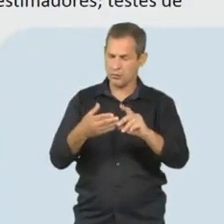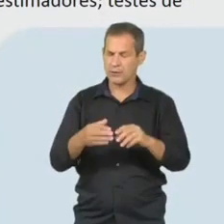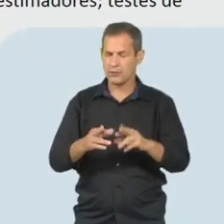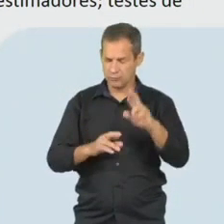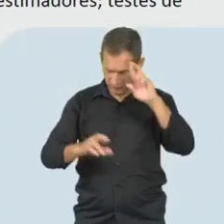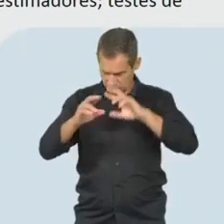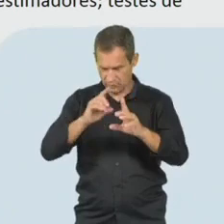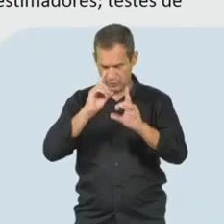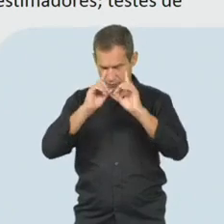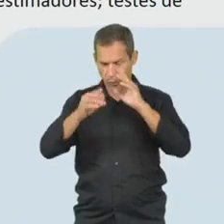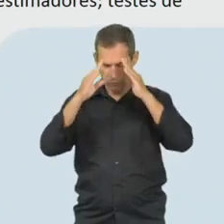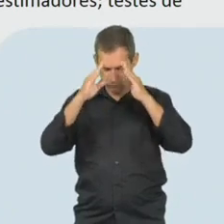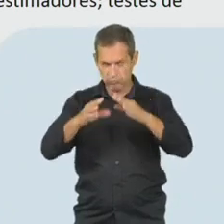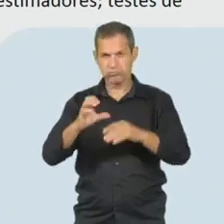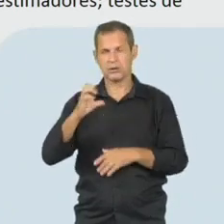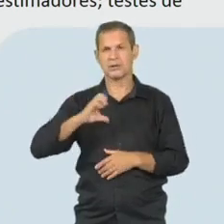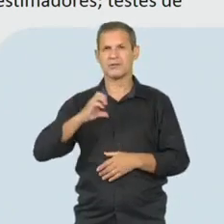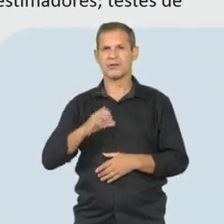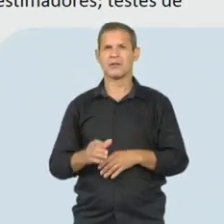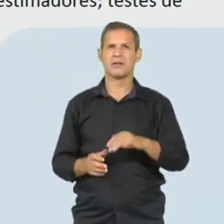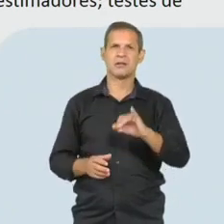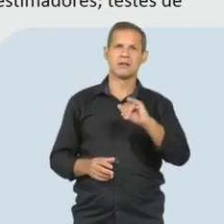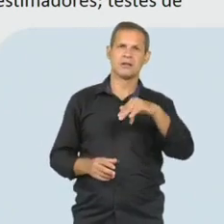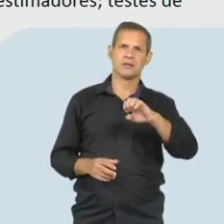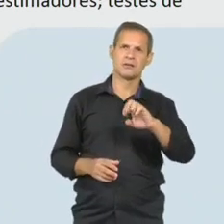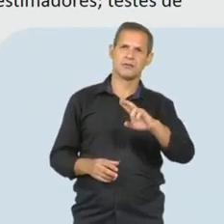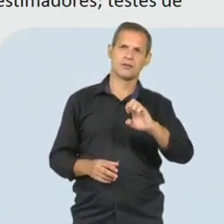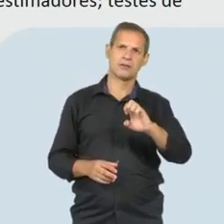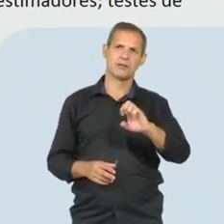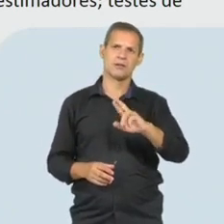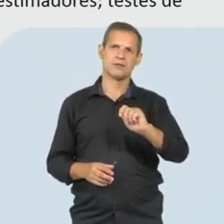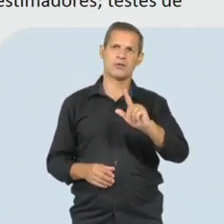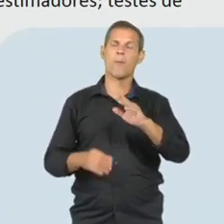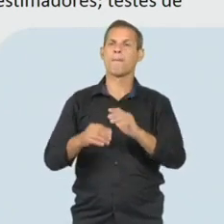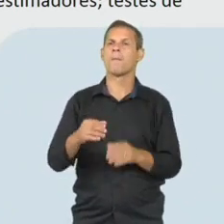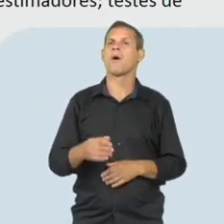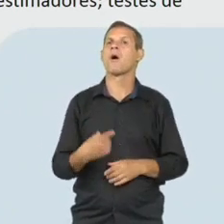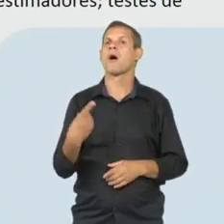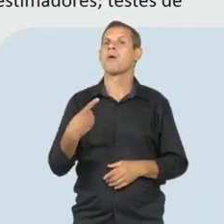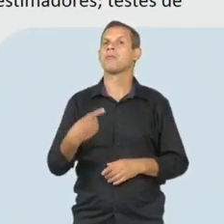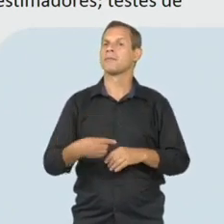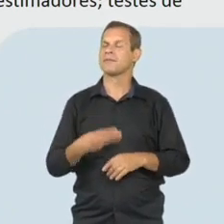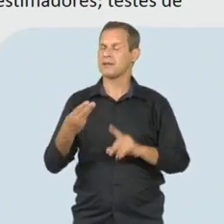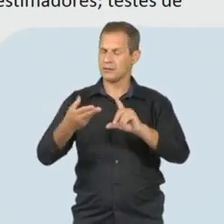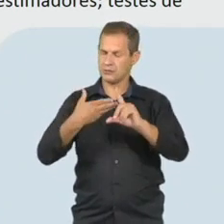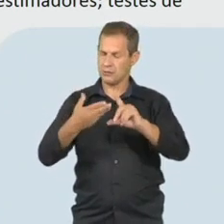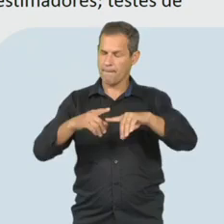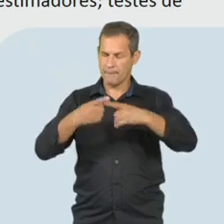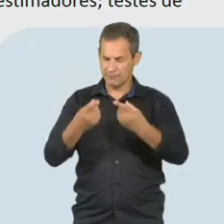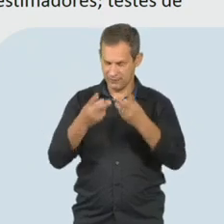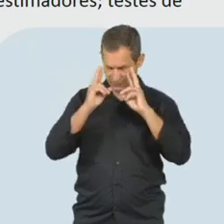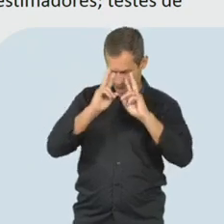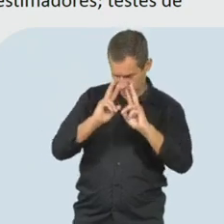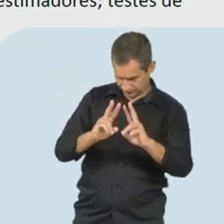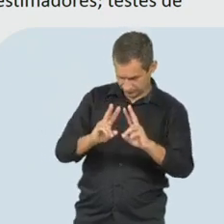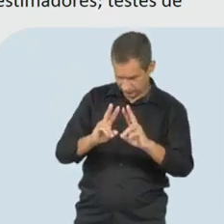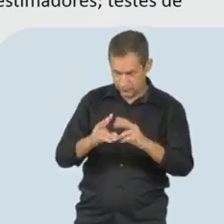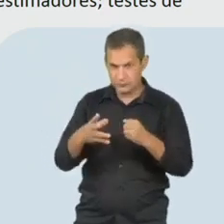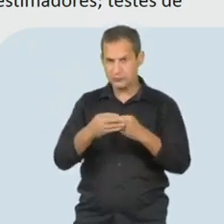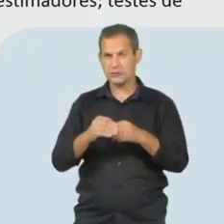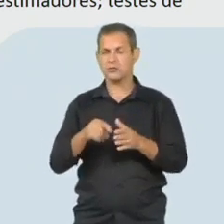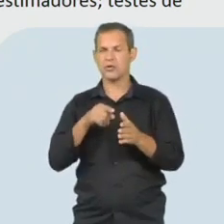então o foco é na estatística inferencial, parte 1, teleaula número 3, vendo aqui noções